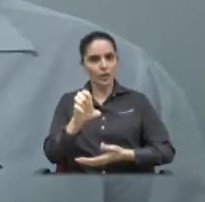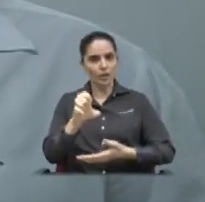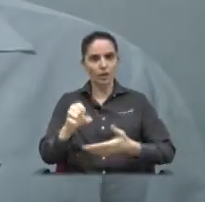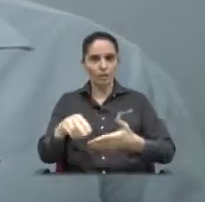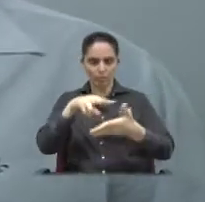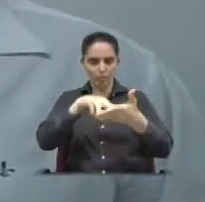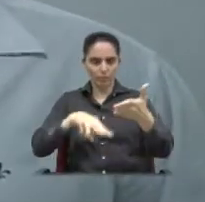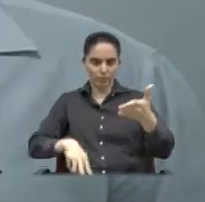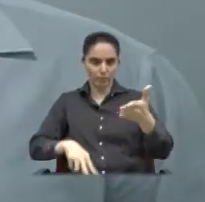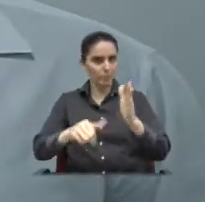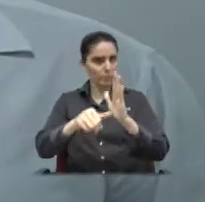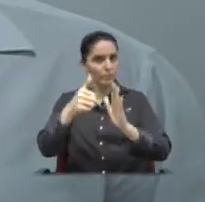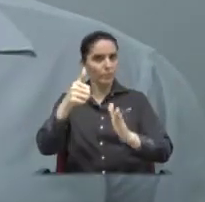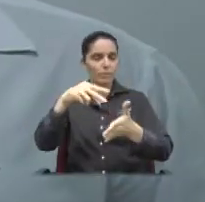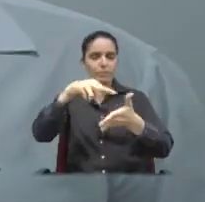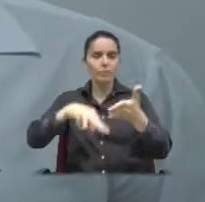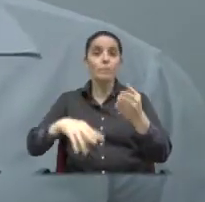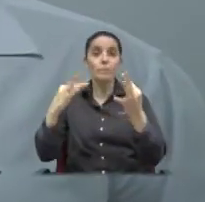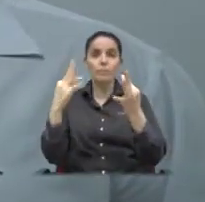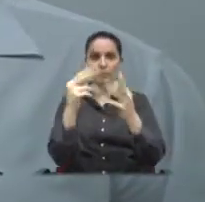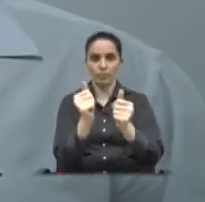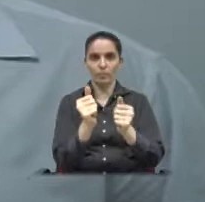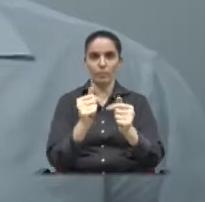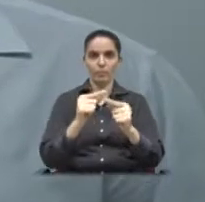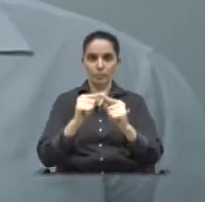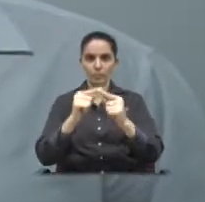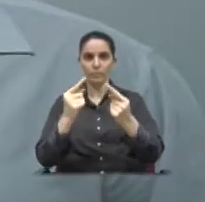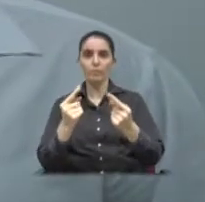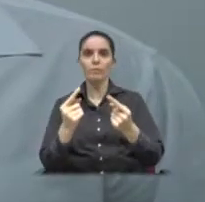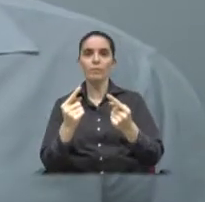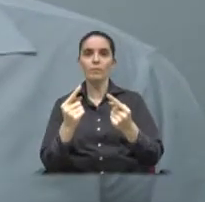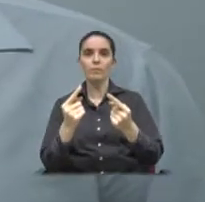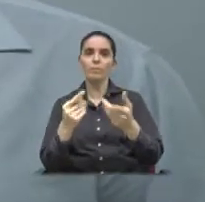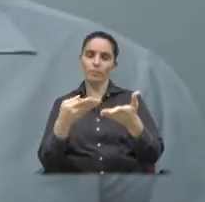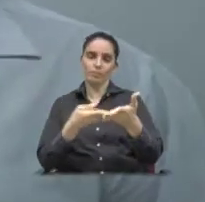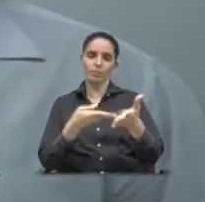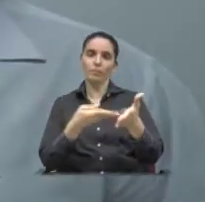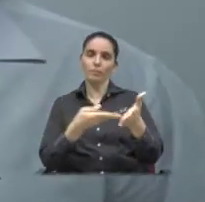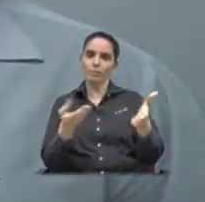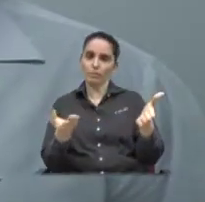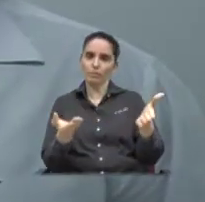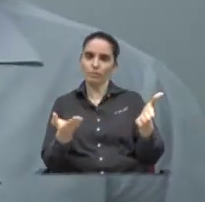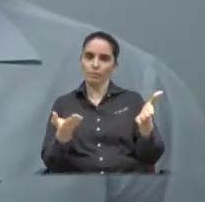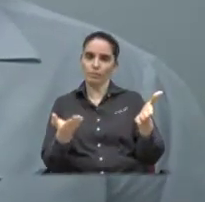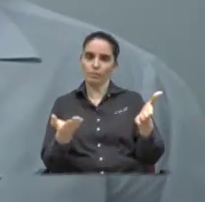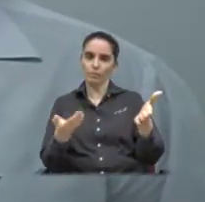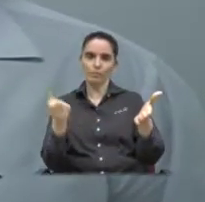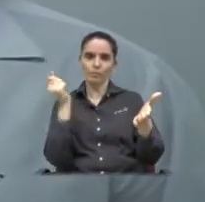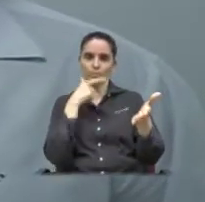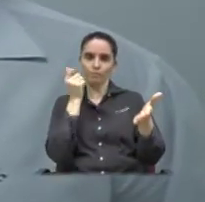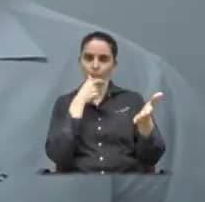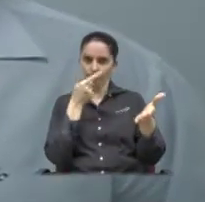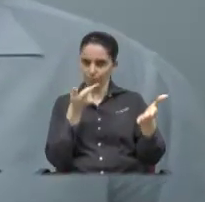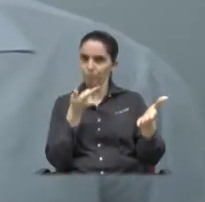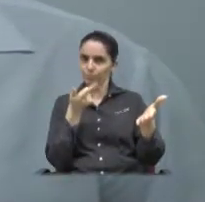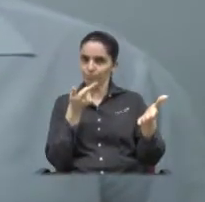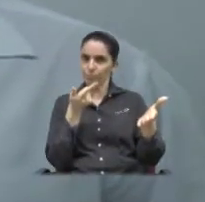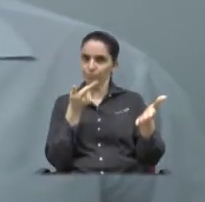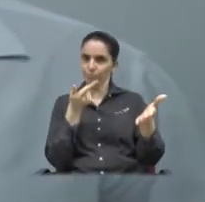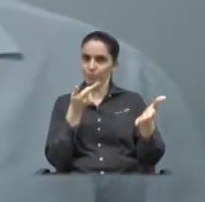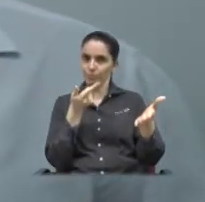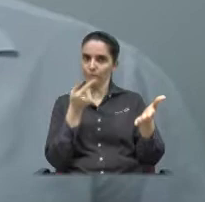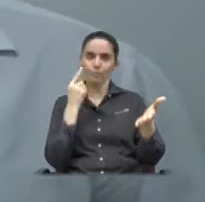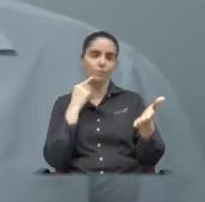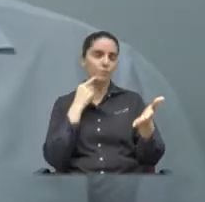primeira, vamos ler todas. Mas isso aqui é conversa para boi dormir. Para cima de mim,